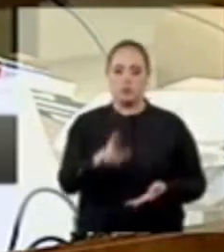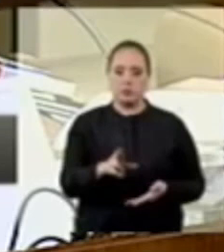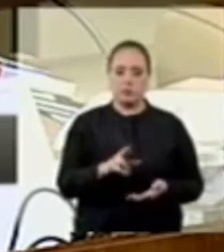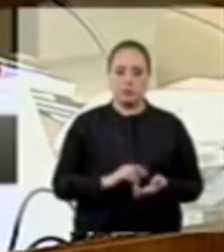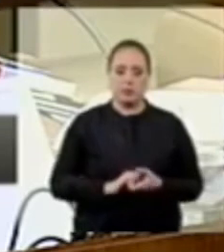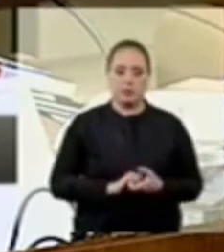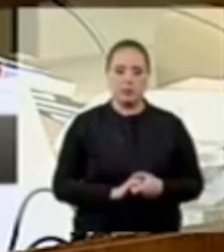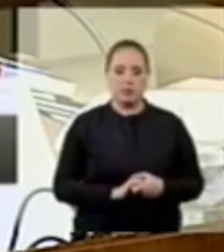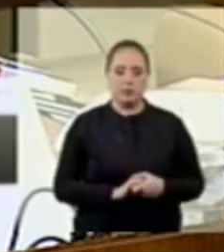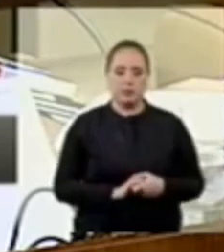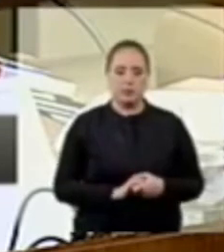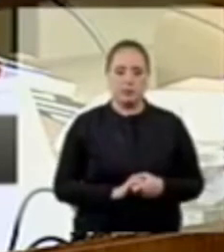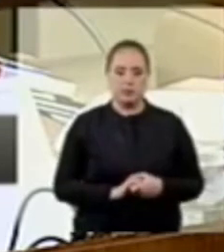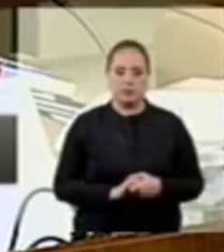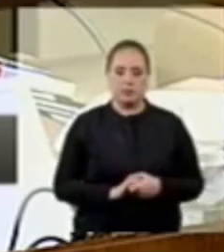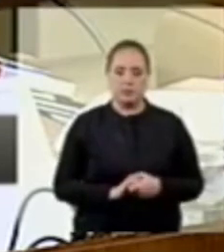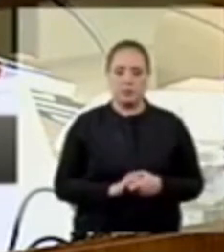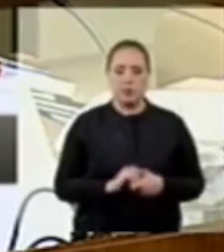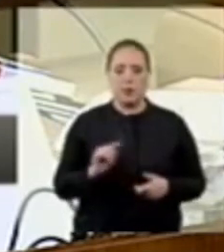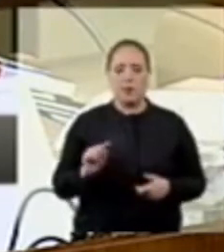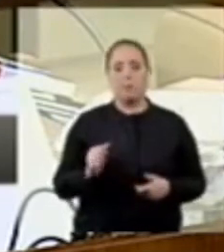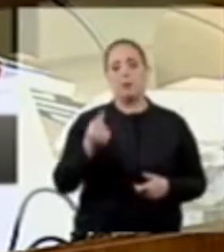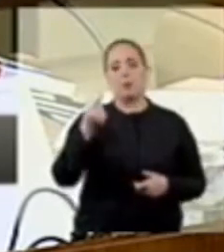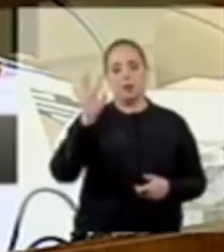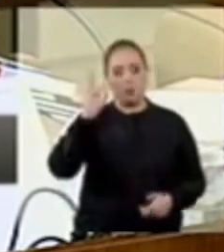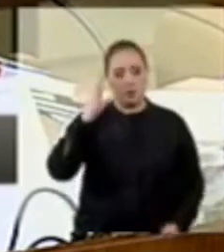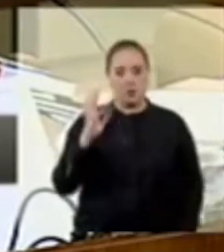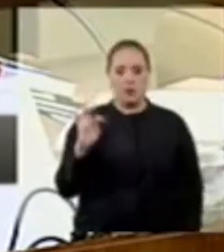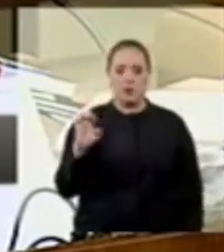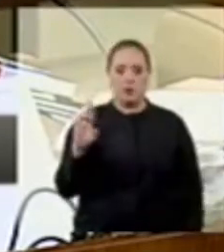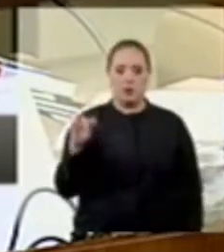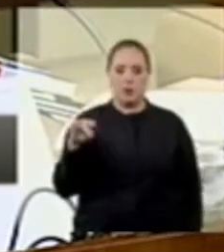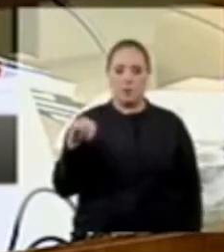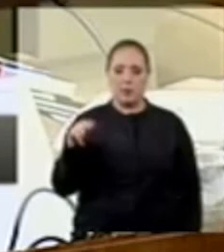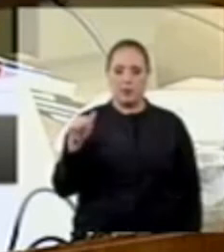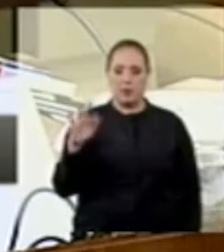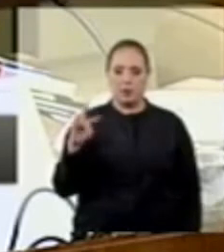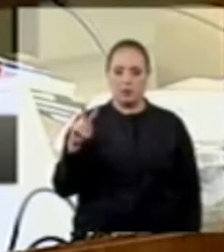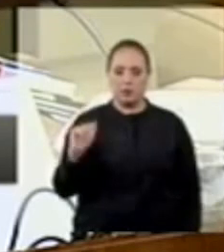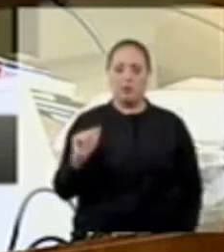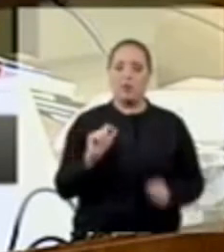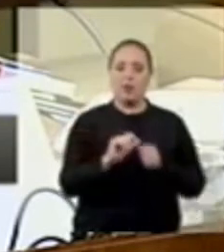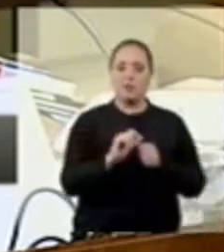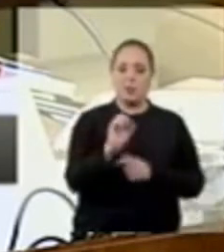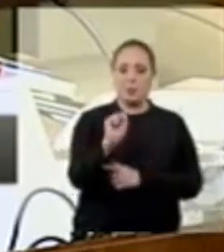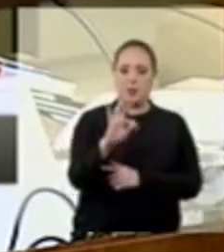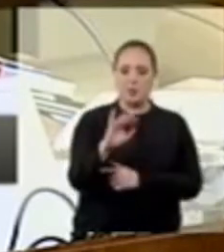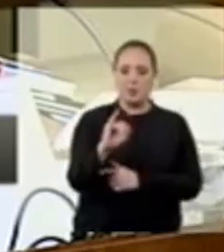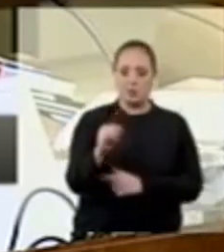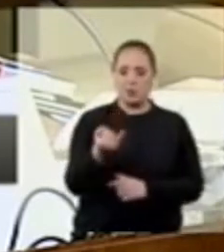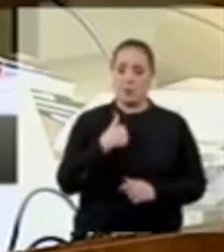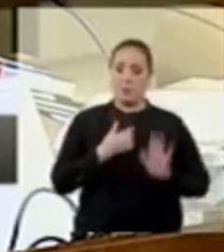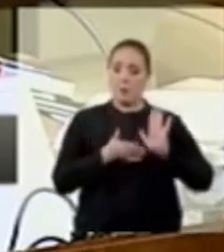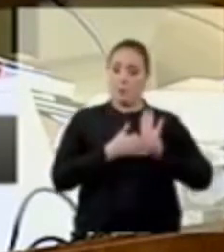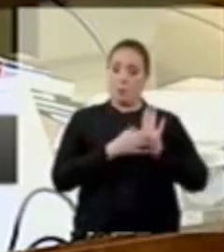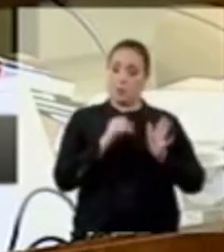a primeira decisão terminativa proferida pelo superior tribunal de justiça e portanto a minha proposta é se